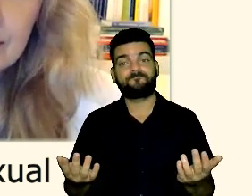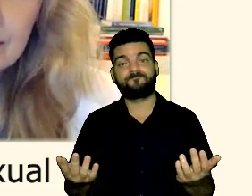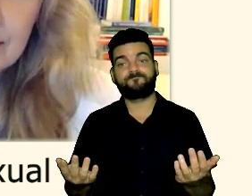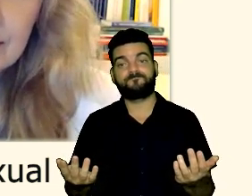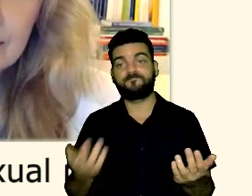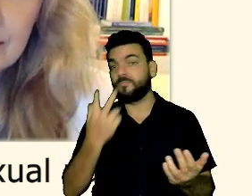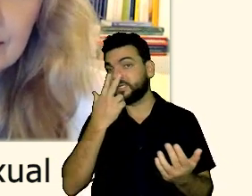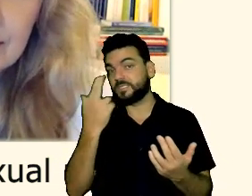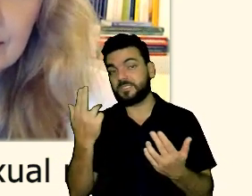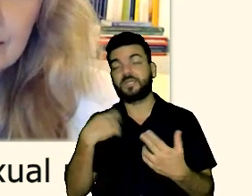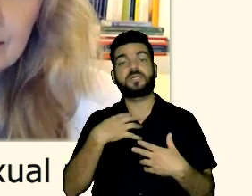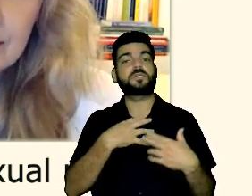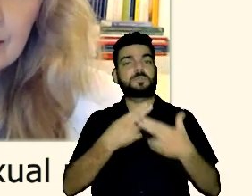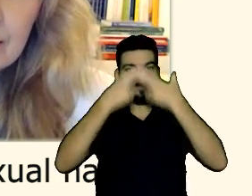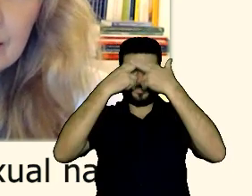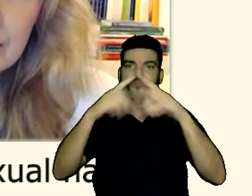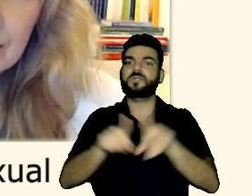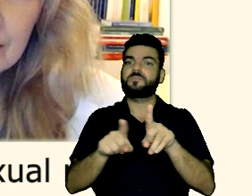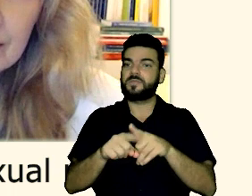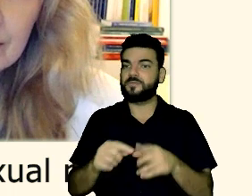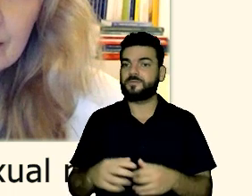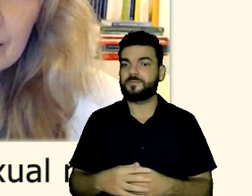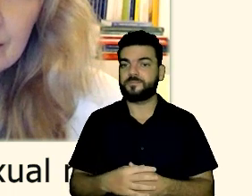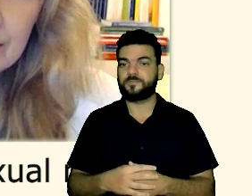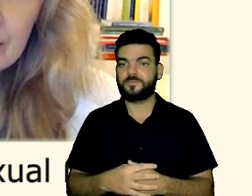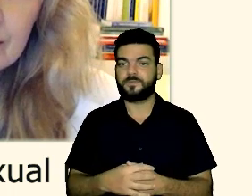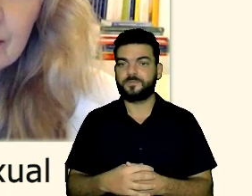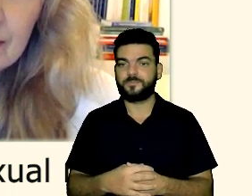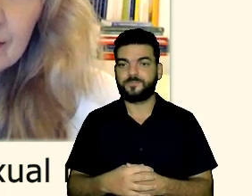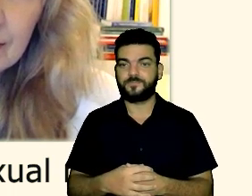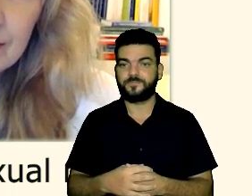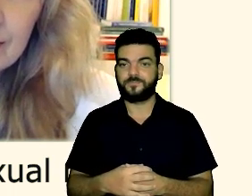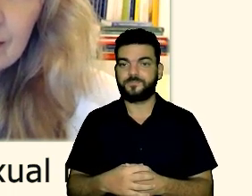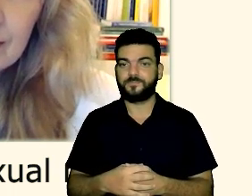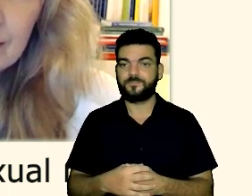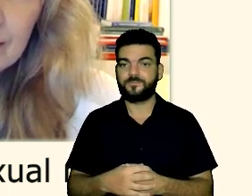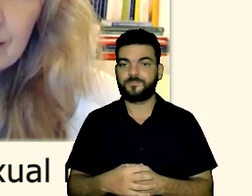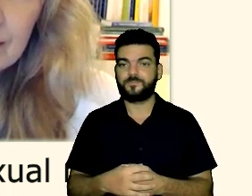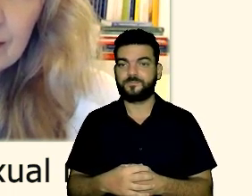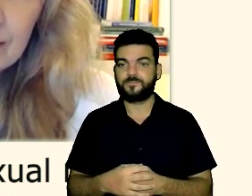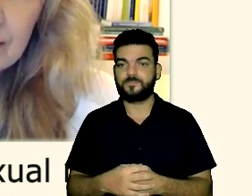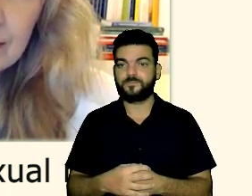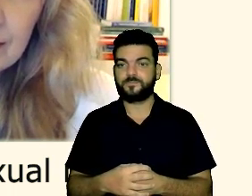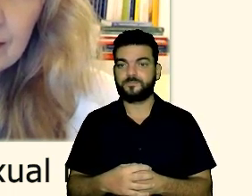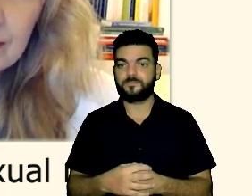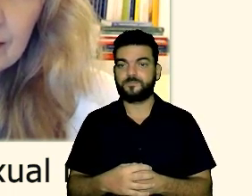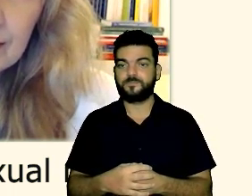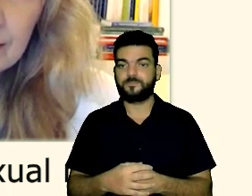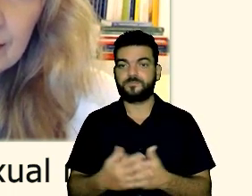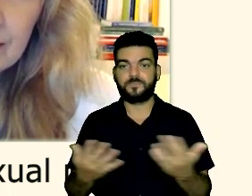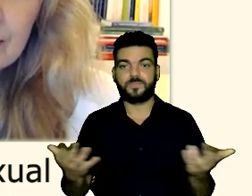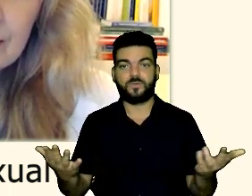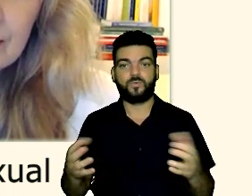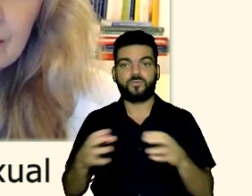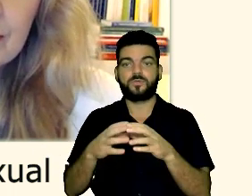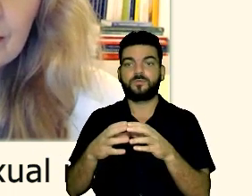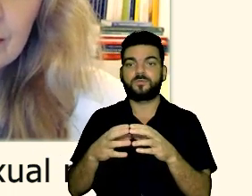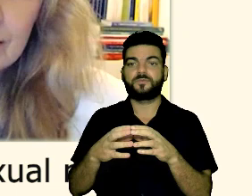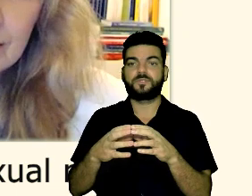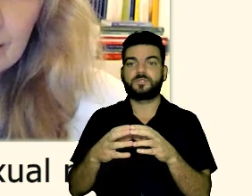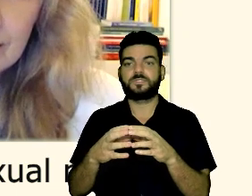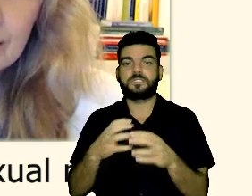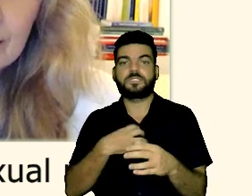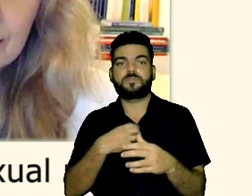Acaba levando o quê? A síndrome também. O isolamento, a falta de integração entre a equipe, né?